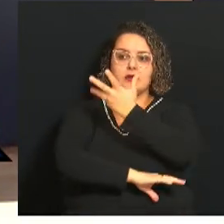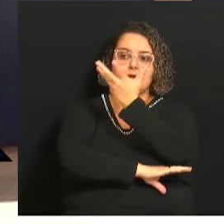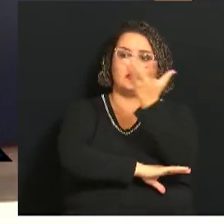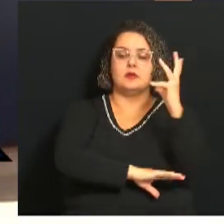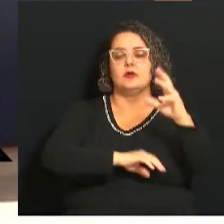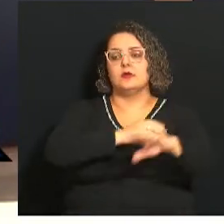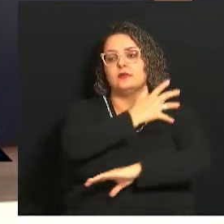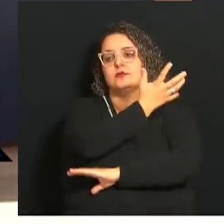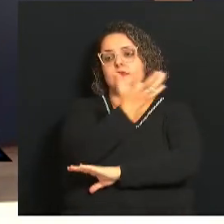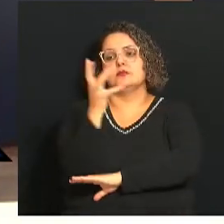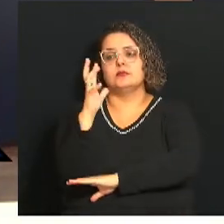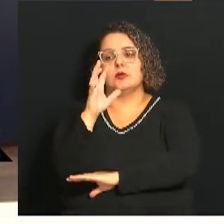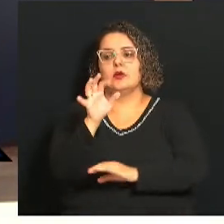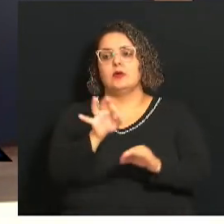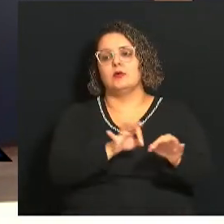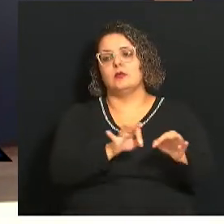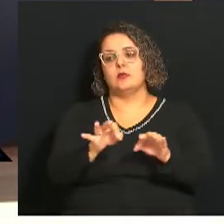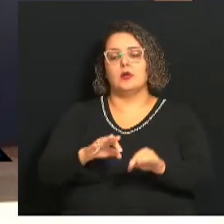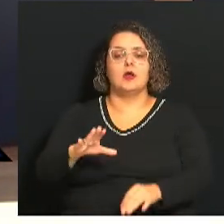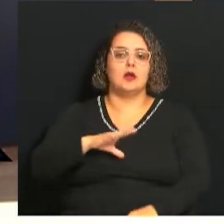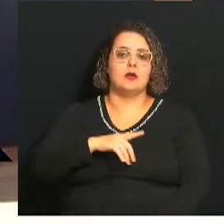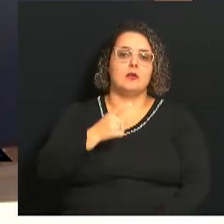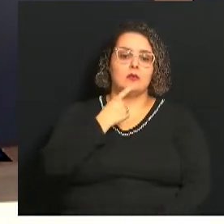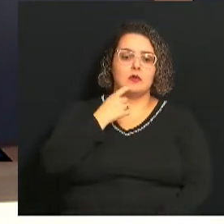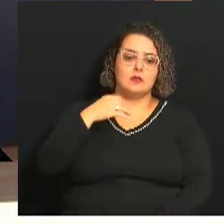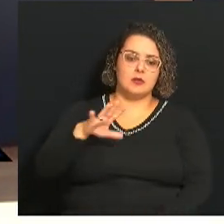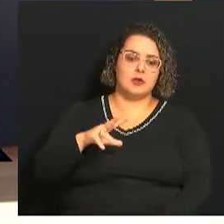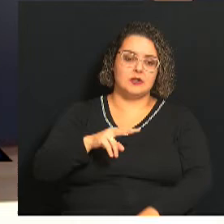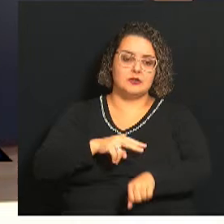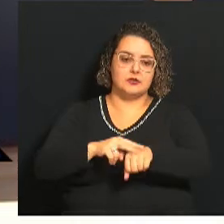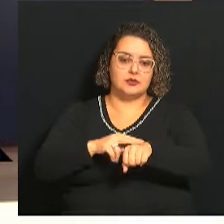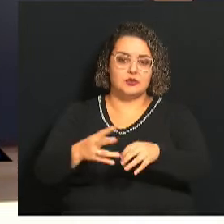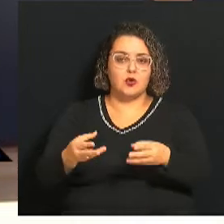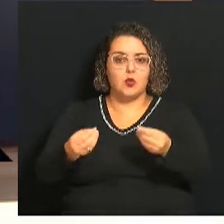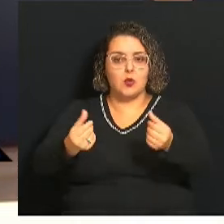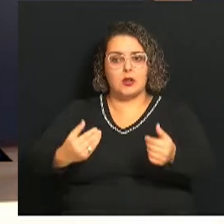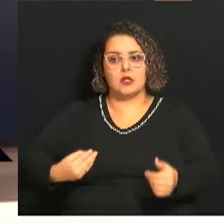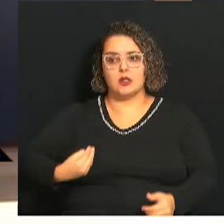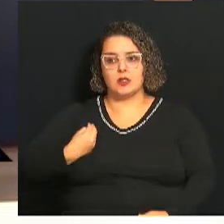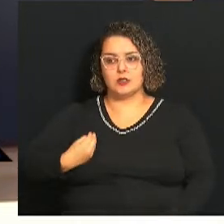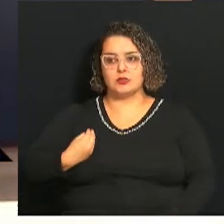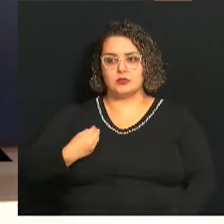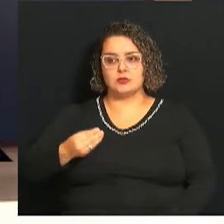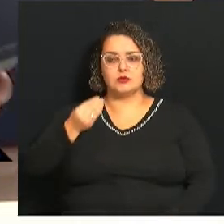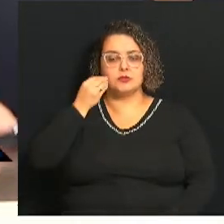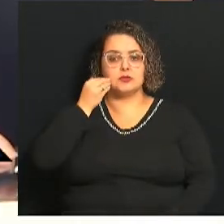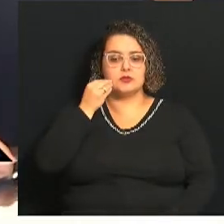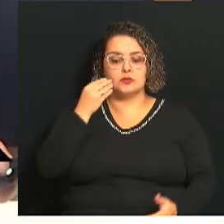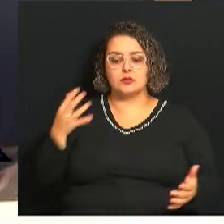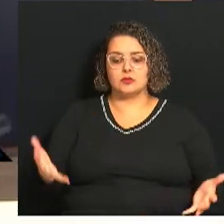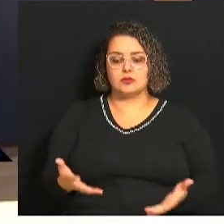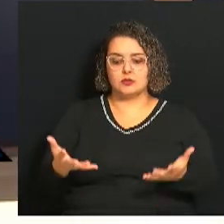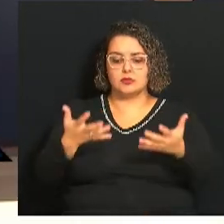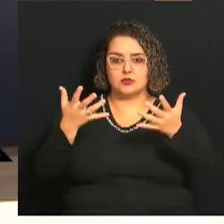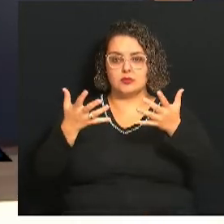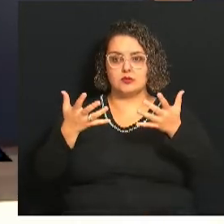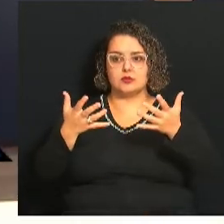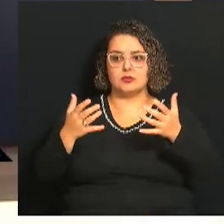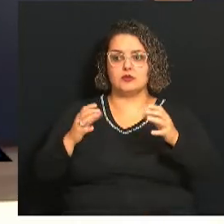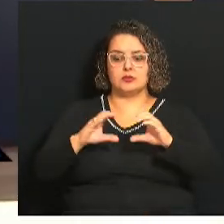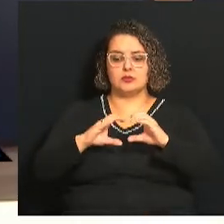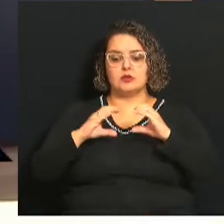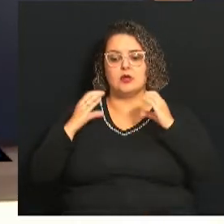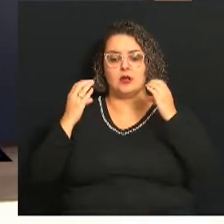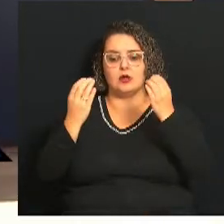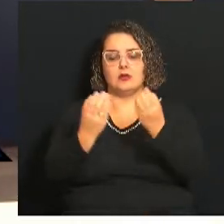programa Campinas Mais Verde, Mais Qualidade de Vida, tentando estimular a interação da comunidade